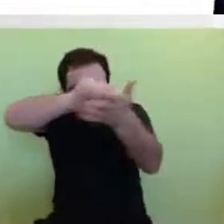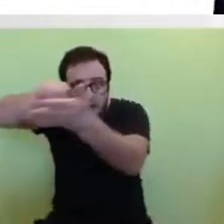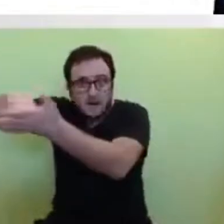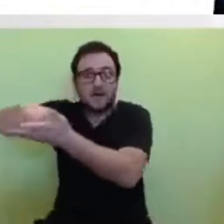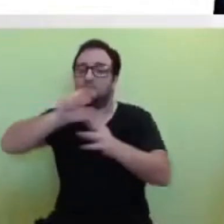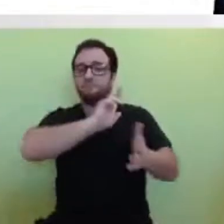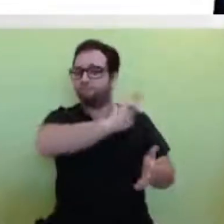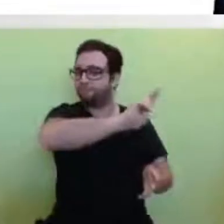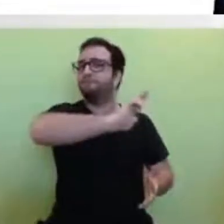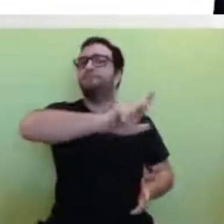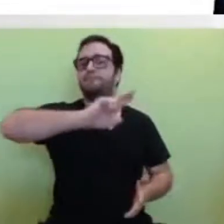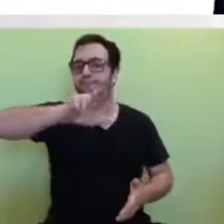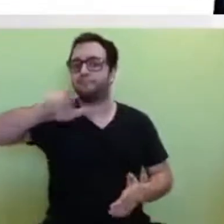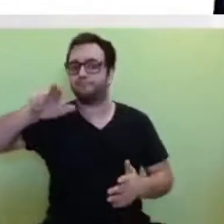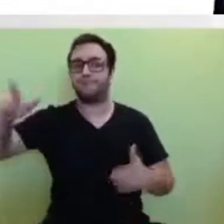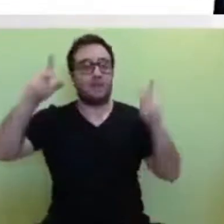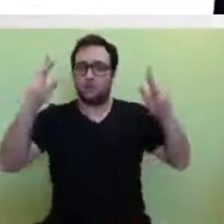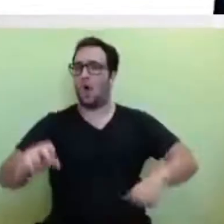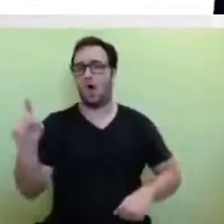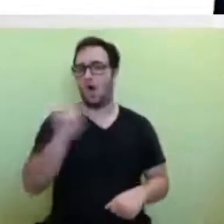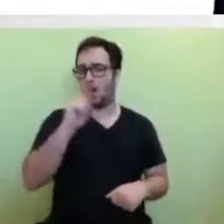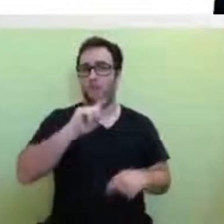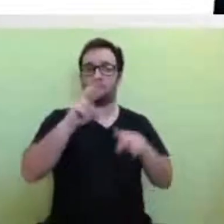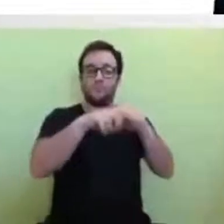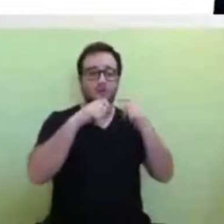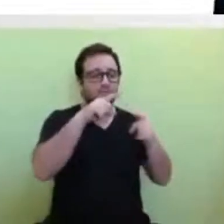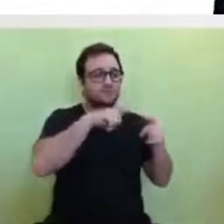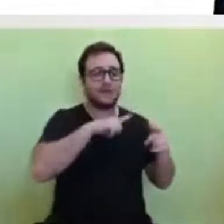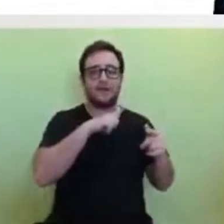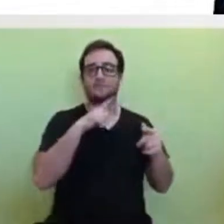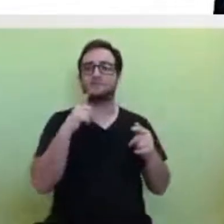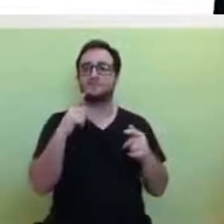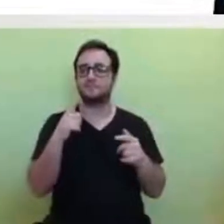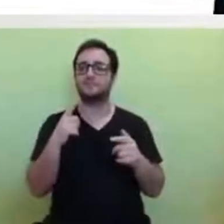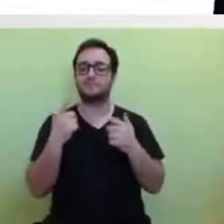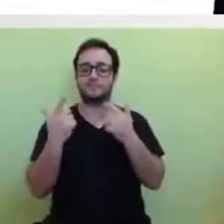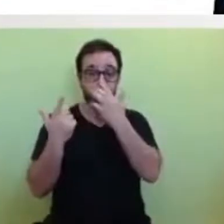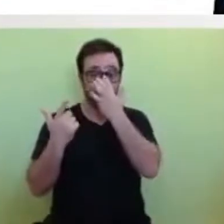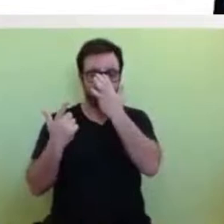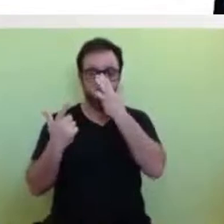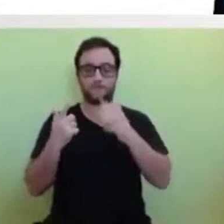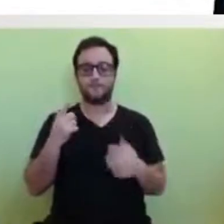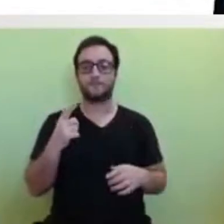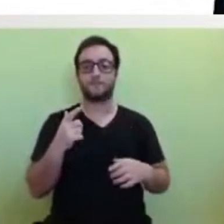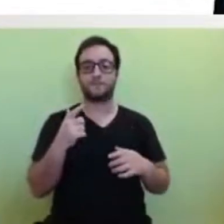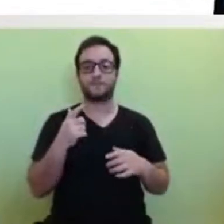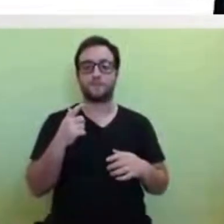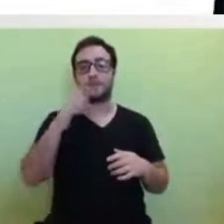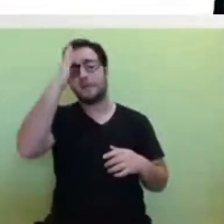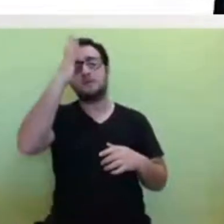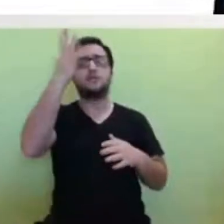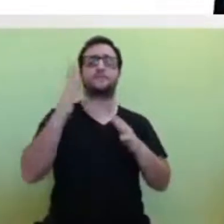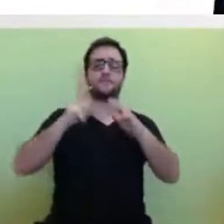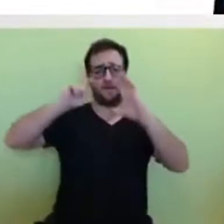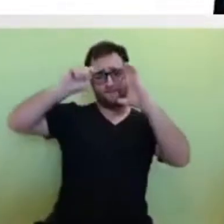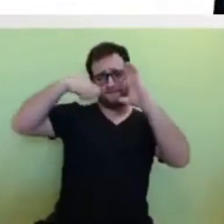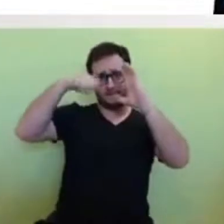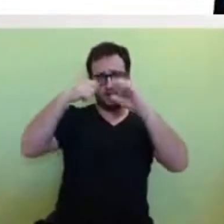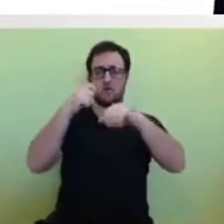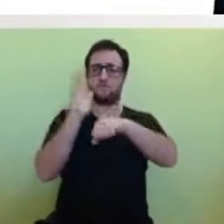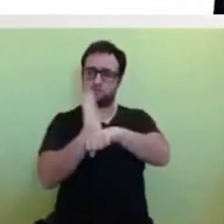porque filmar, editar, é necessário câmera, espaço e tudo mais que demanda um